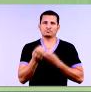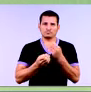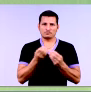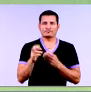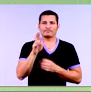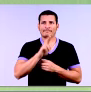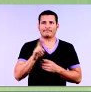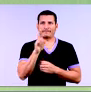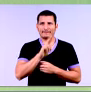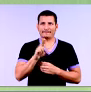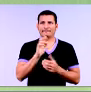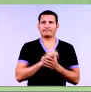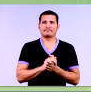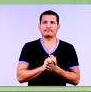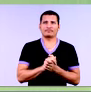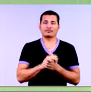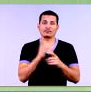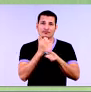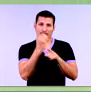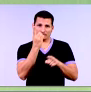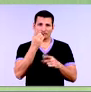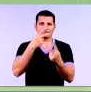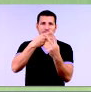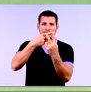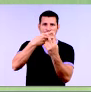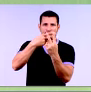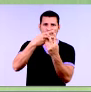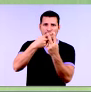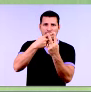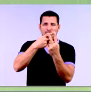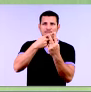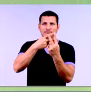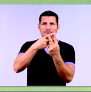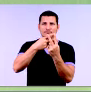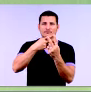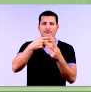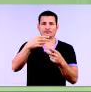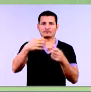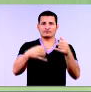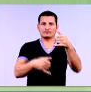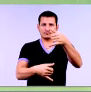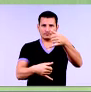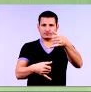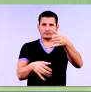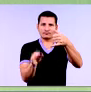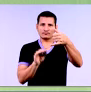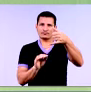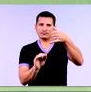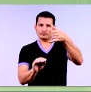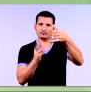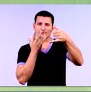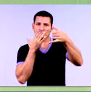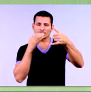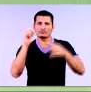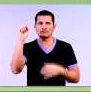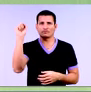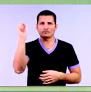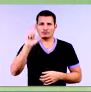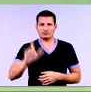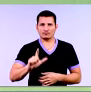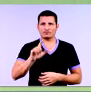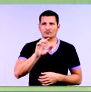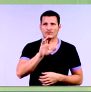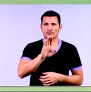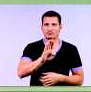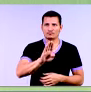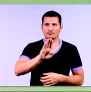eu colocando a cor dela azul, a cor da fonte azul. E nós vimos também na última aula